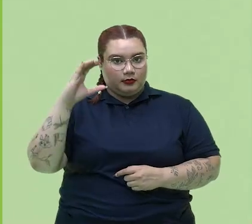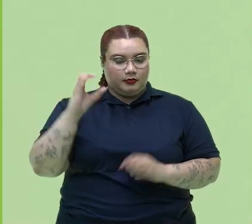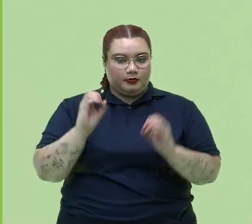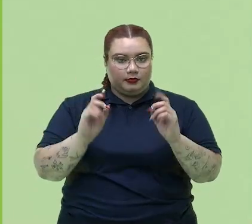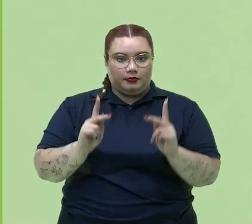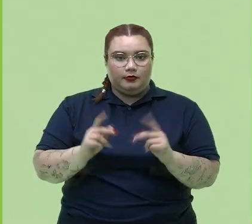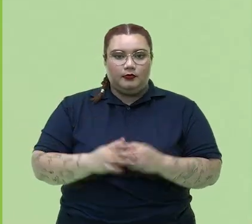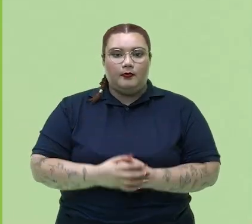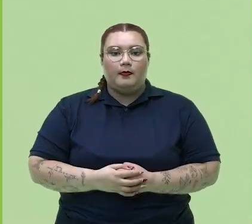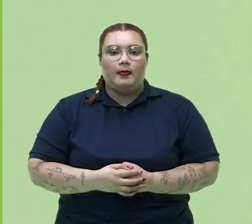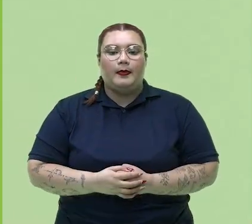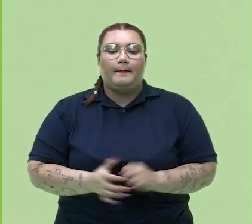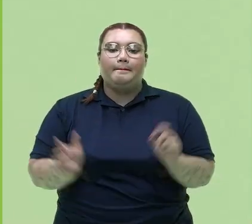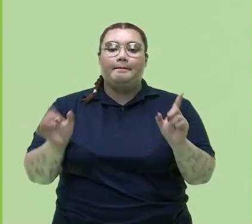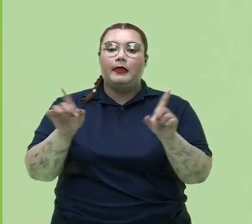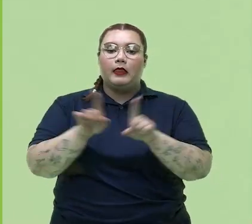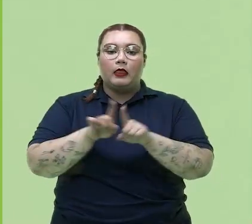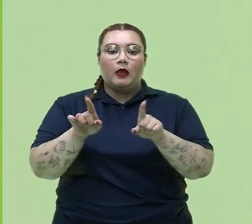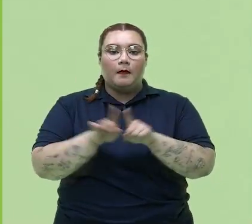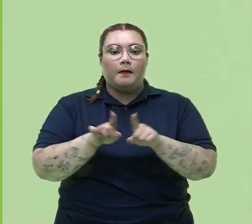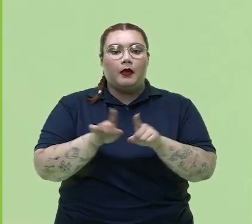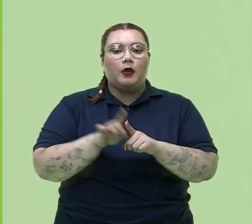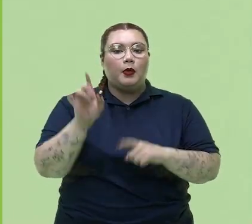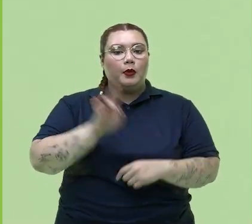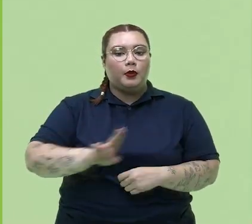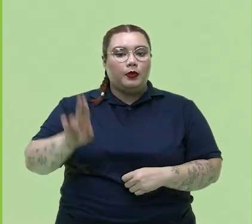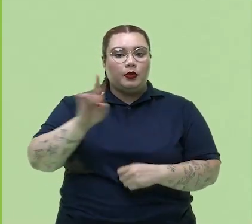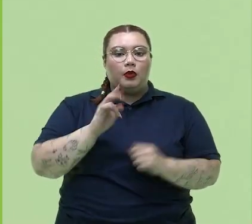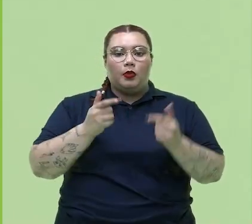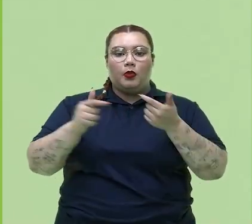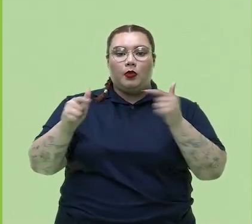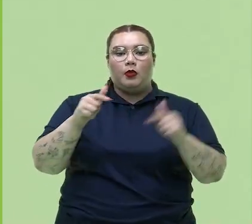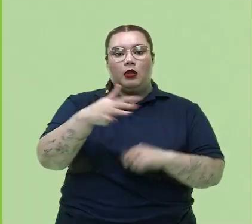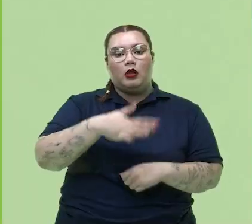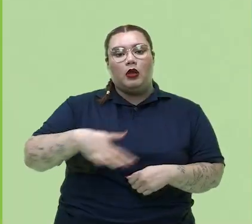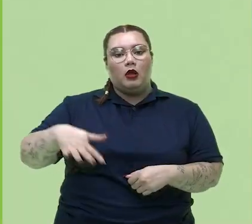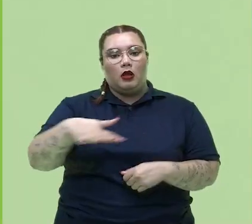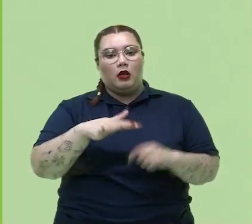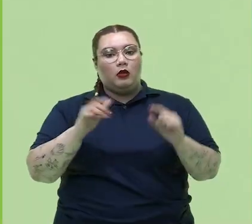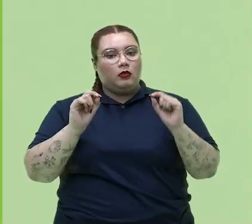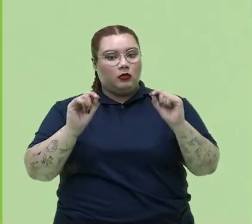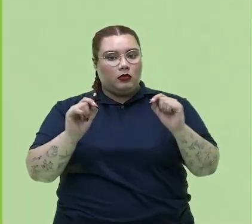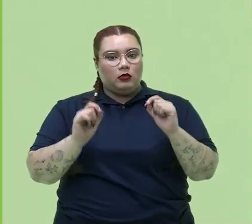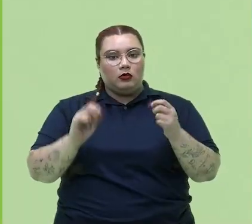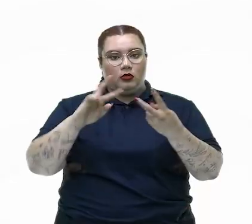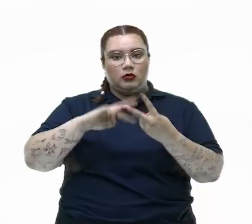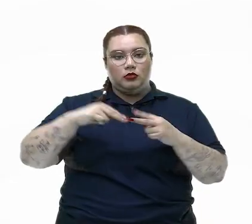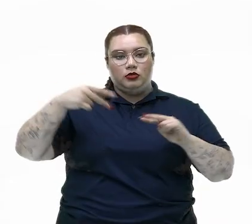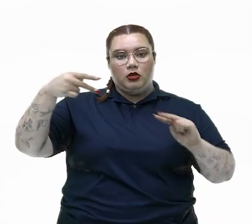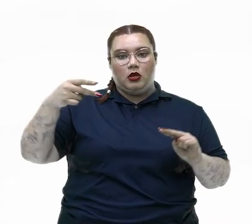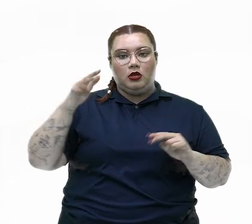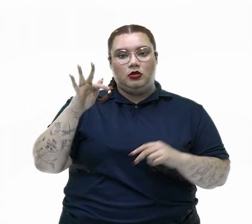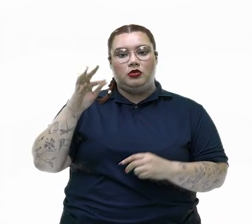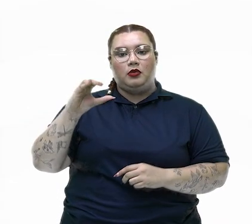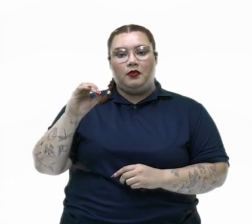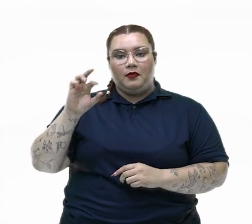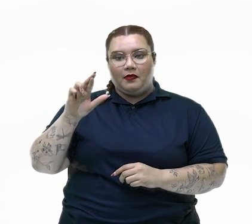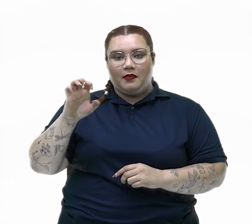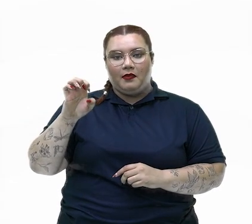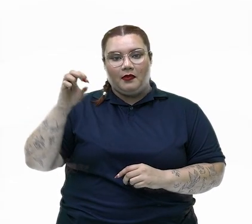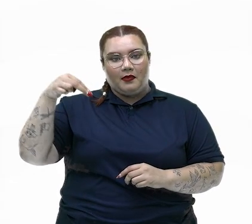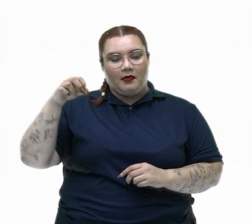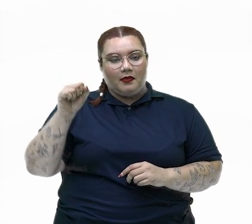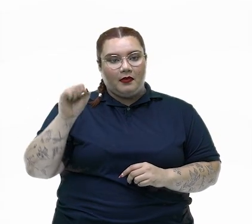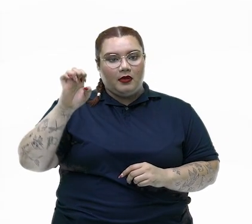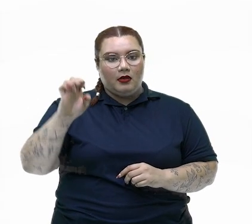Mas o mapeamento, ele também é muito utilizado em outra área, que é a genética forense. Então, a